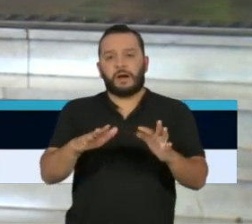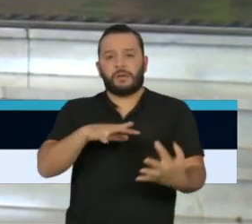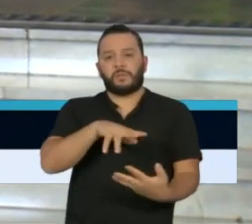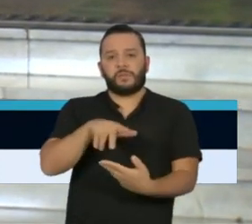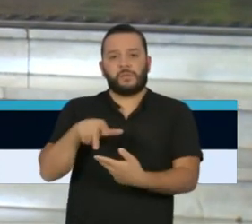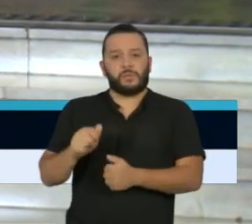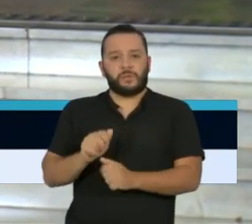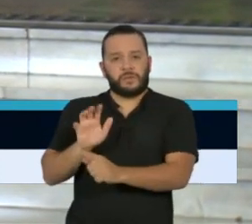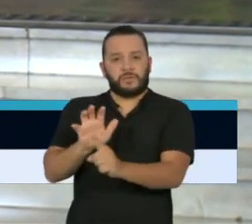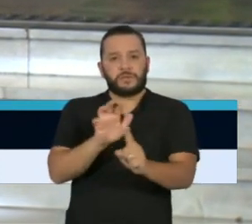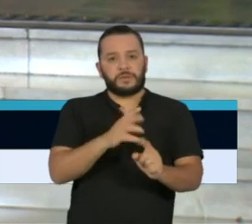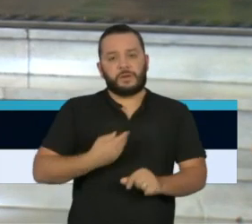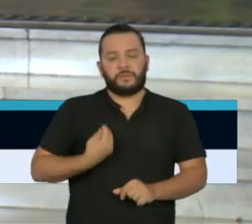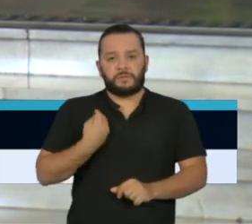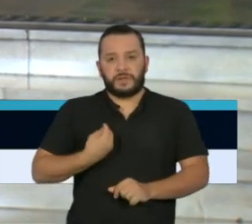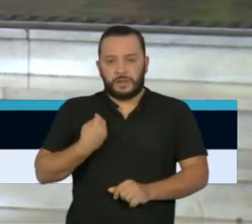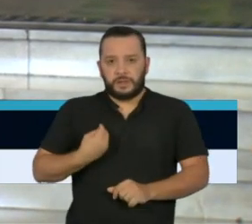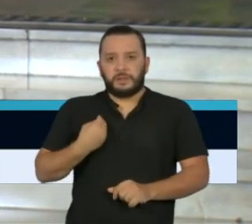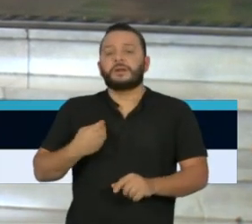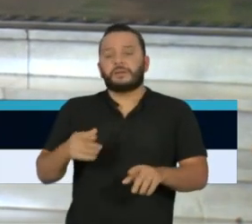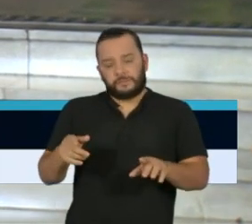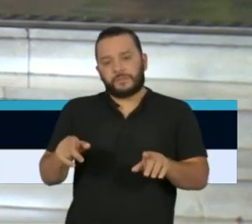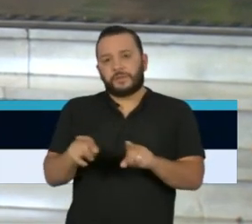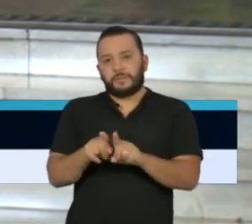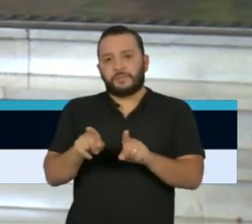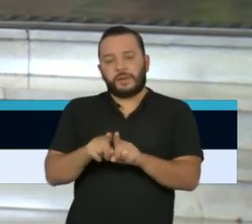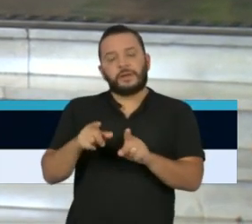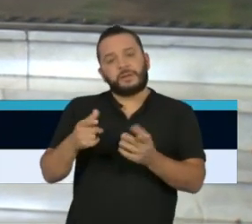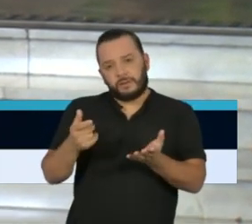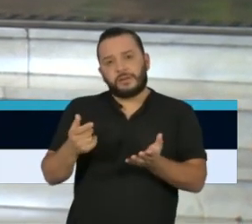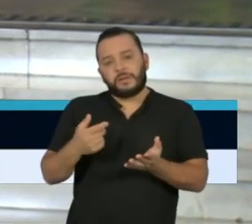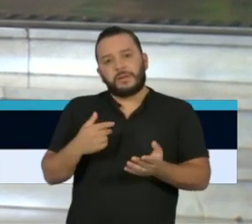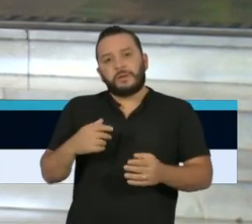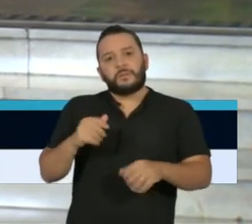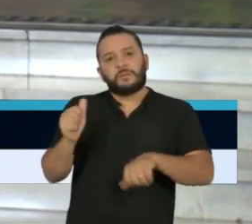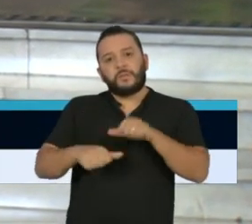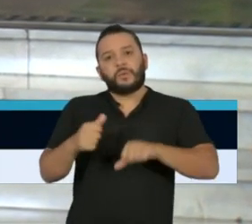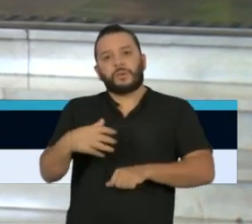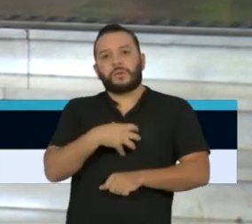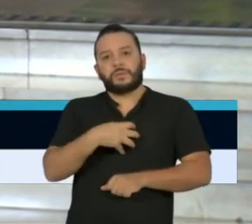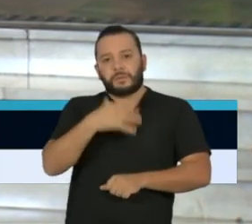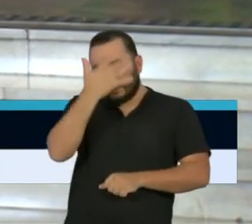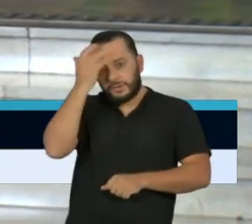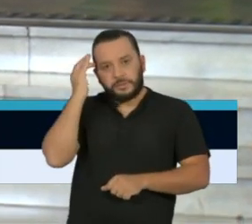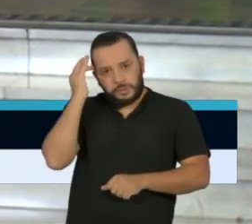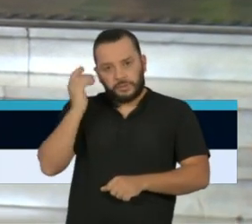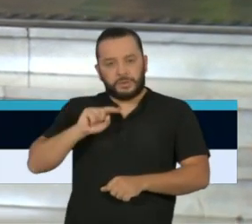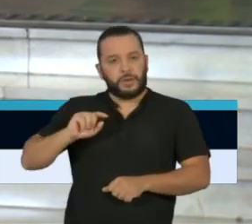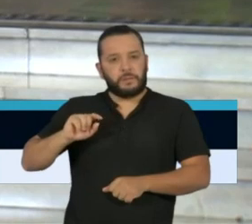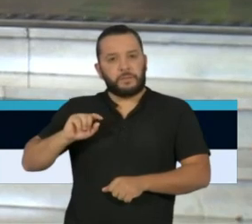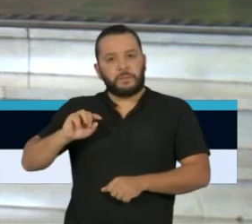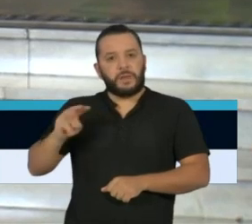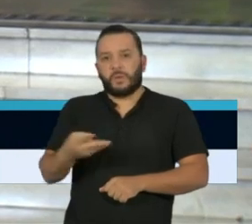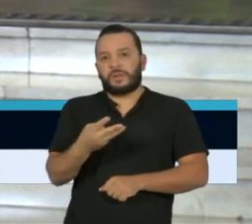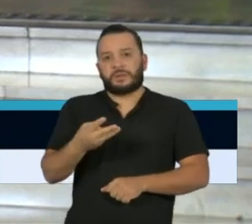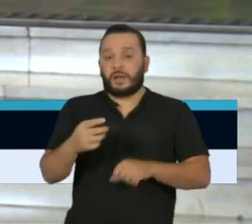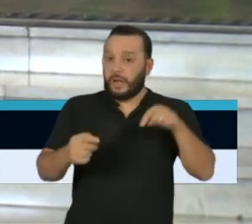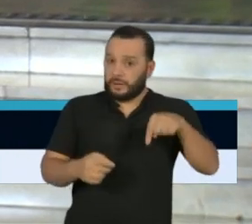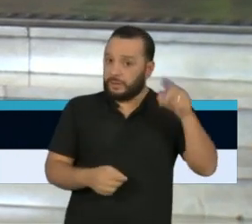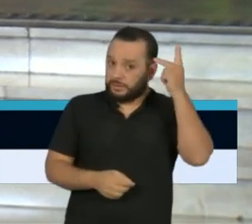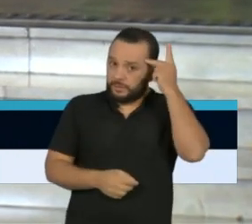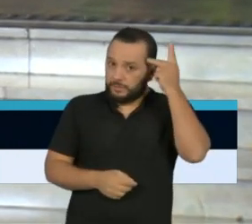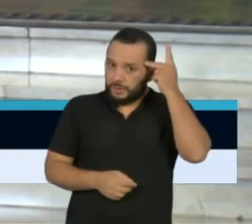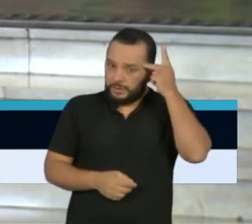o movimento e o comportamento de milhões de pessoas, aqui em São Paulo,